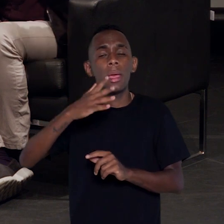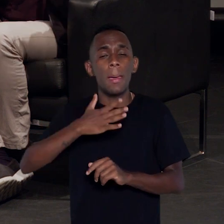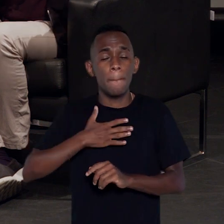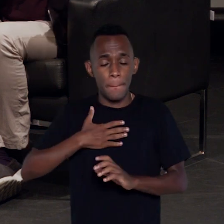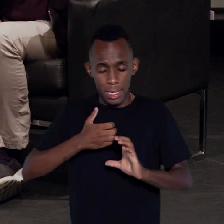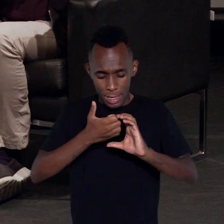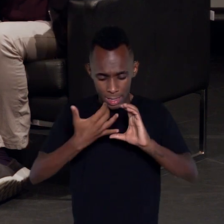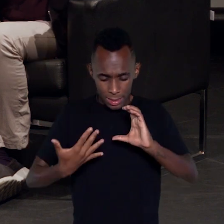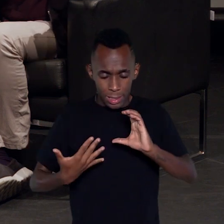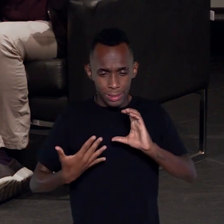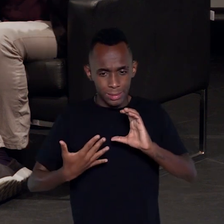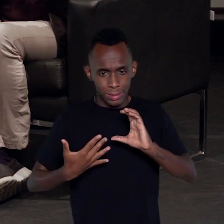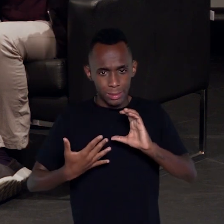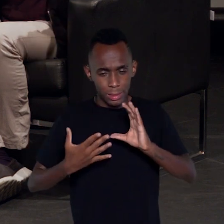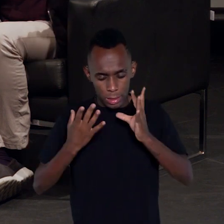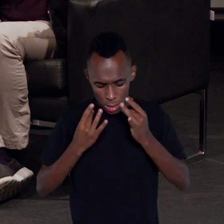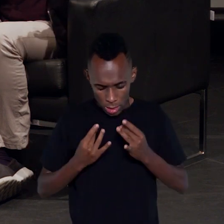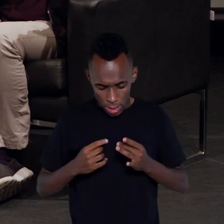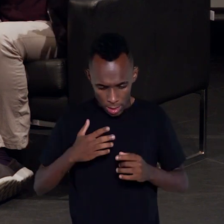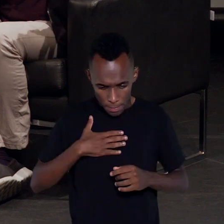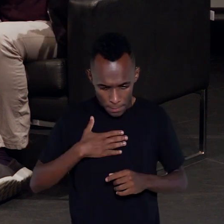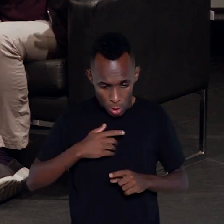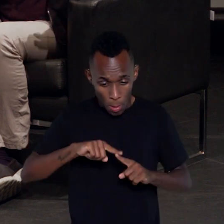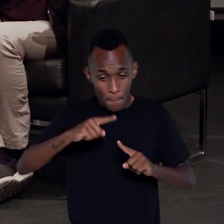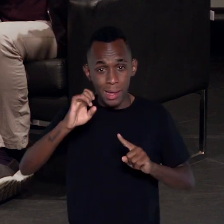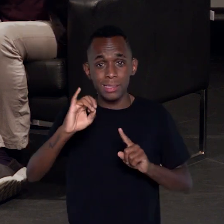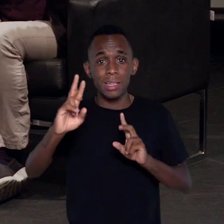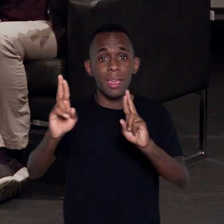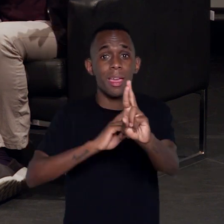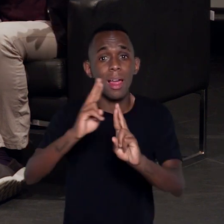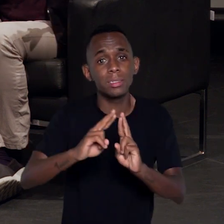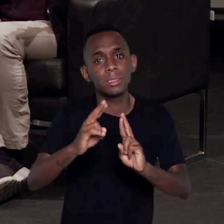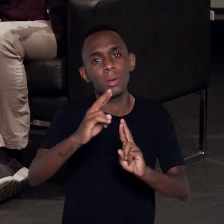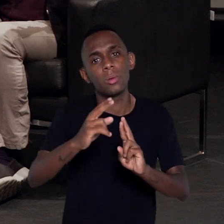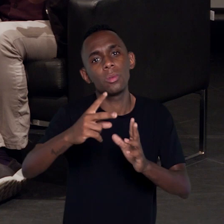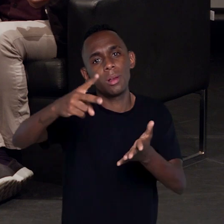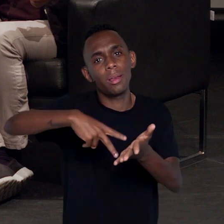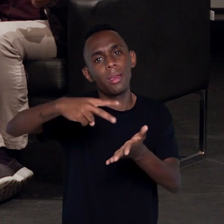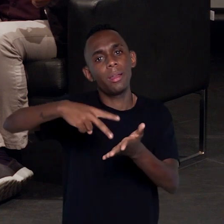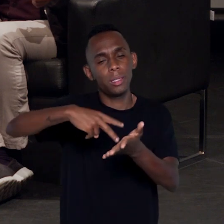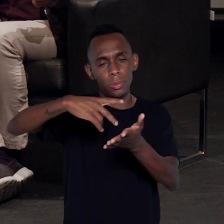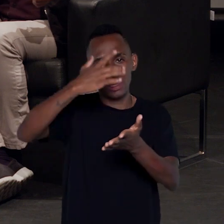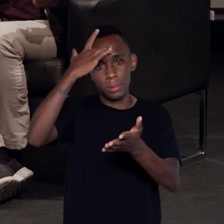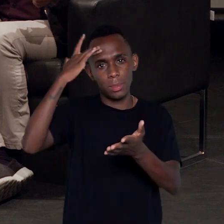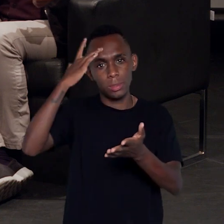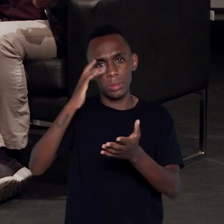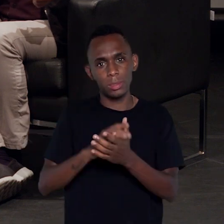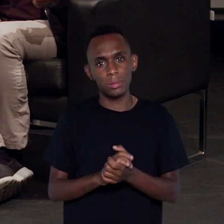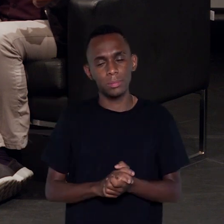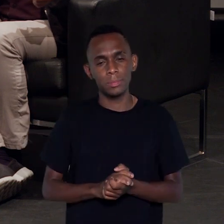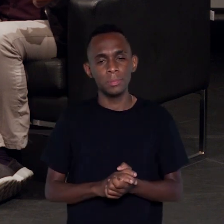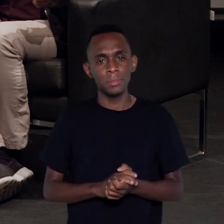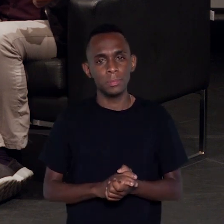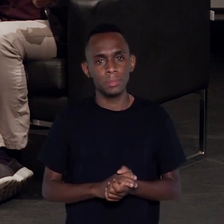cara a mim, ela só vai ganhar vida se encontrar o outro, né? Se encontrar o leitor.